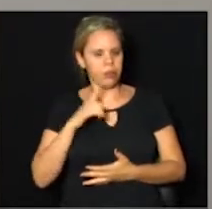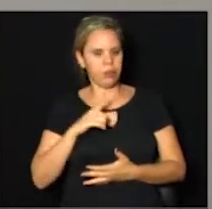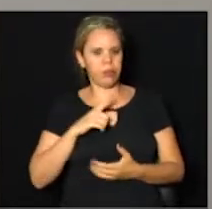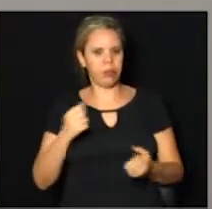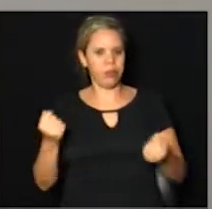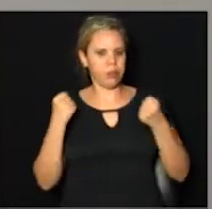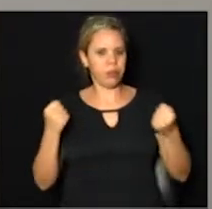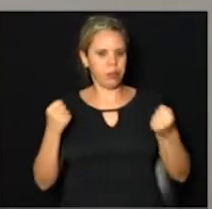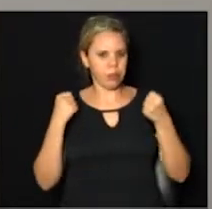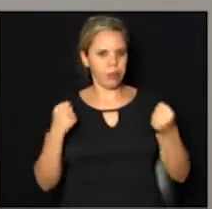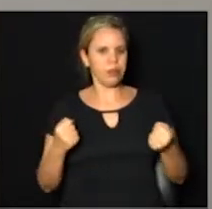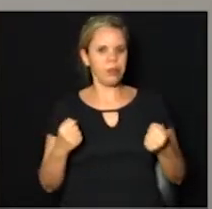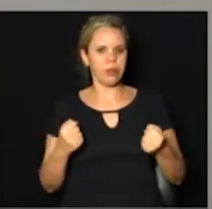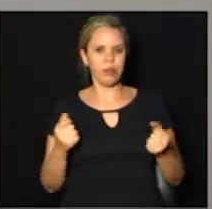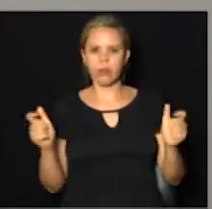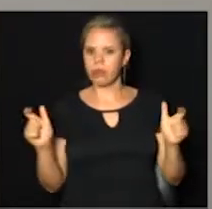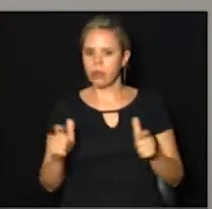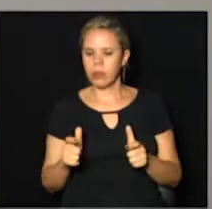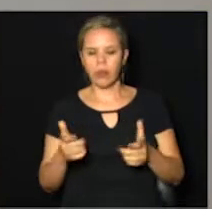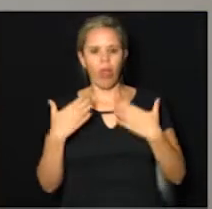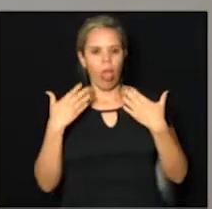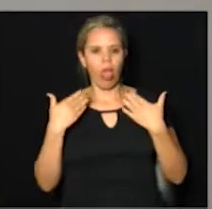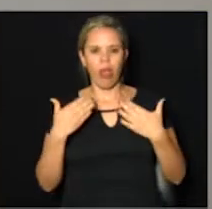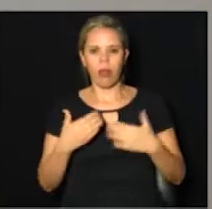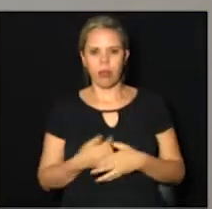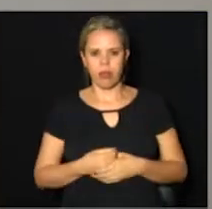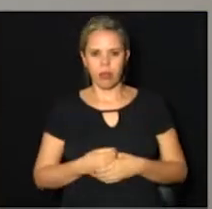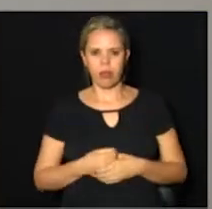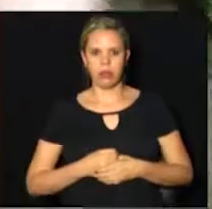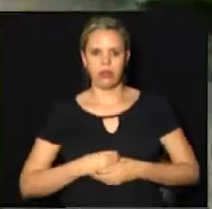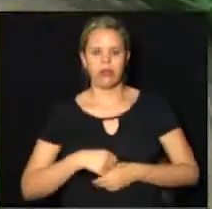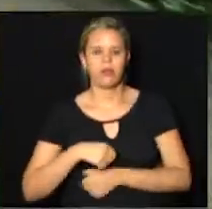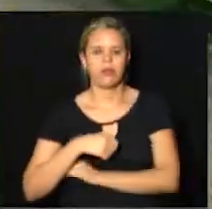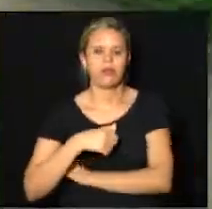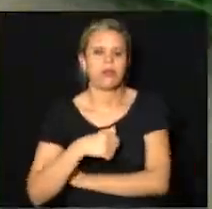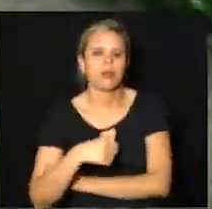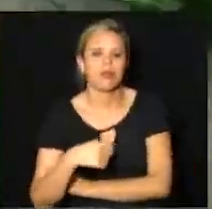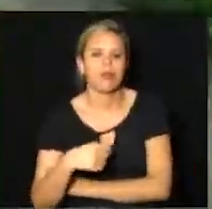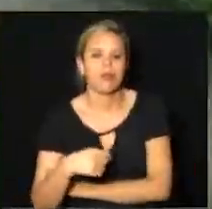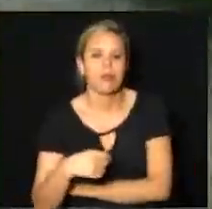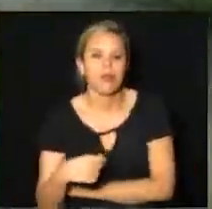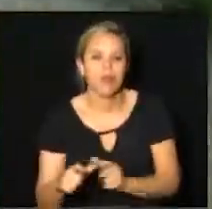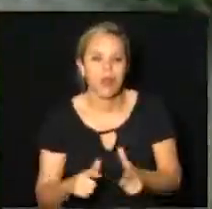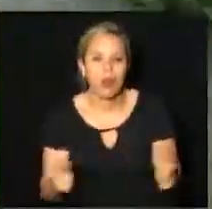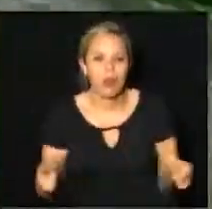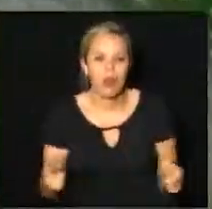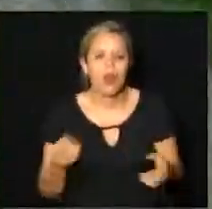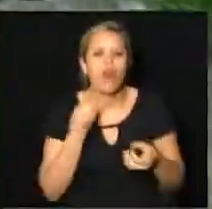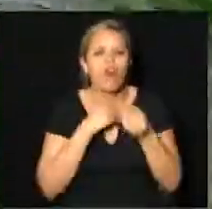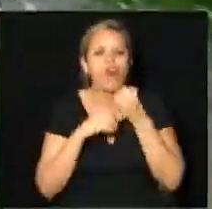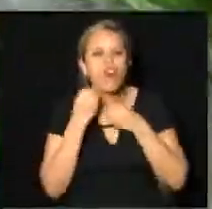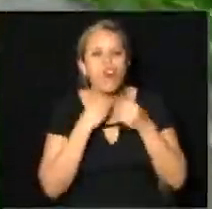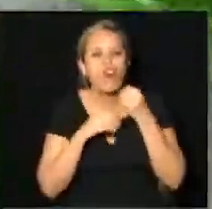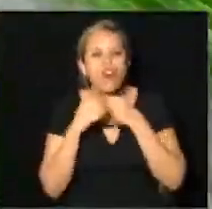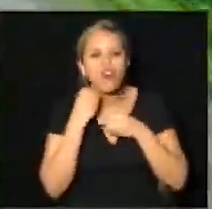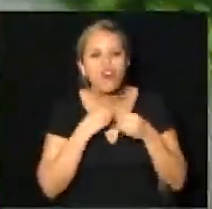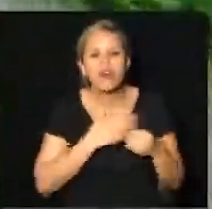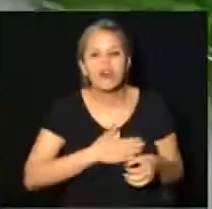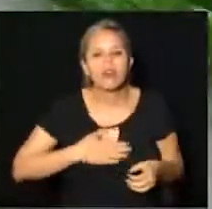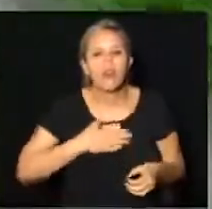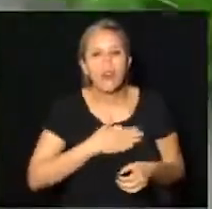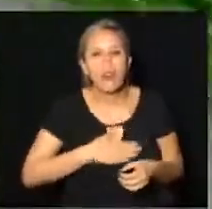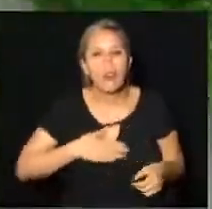não diminui a onda de calor, esse fogacho terrível, mas ela aumenta esse hormônio de bem-estar, né? Além de